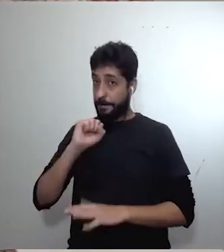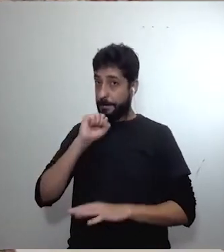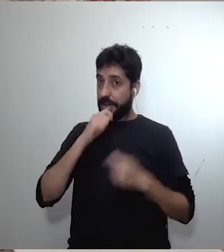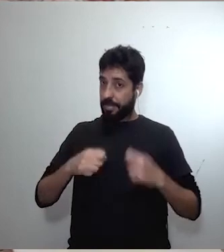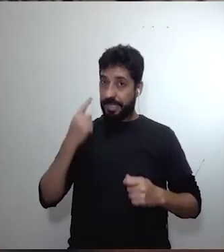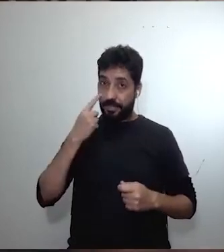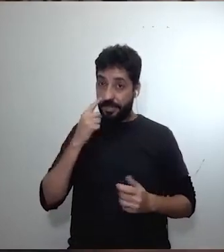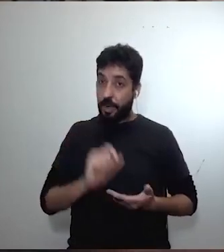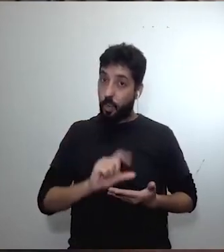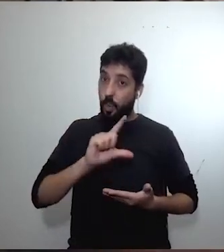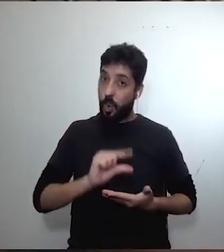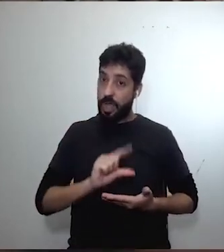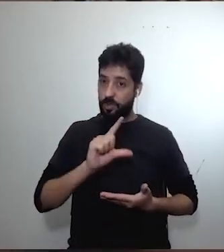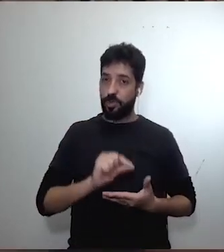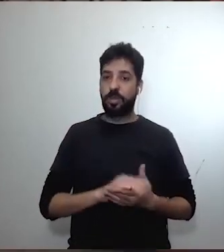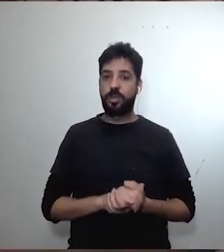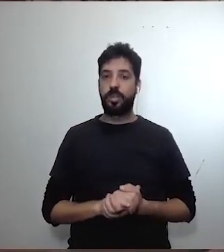tá?